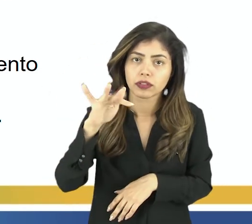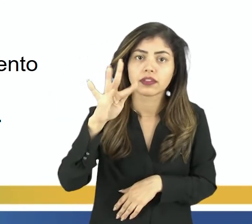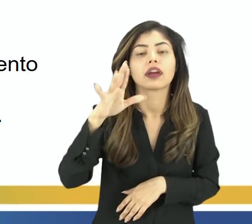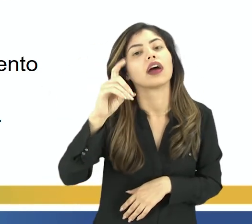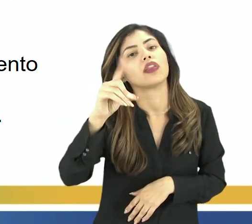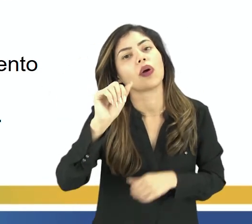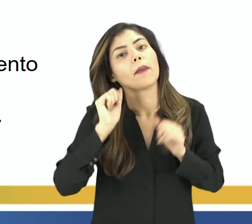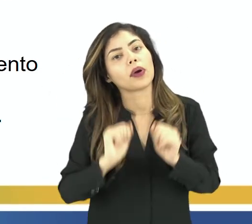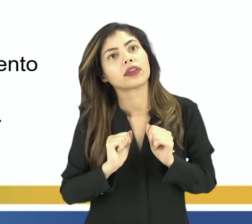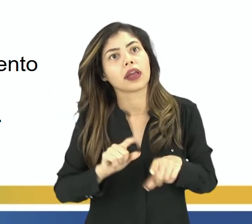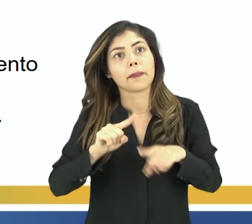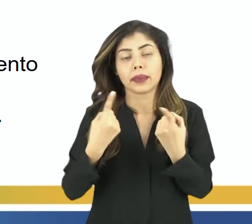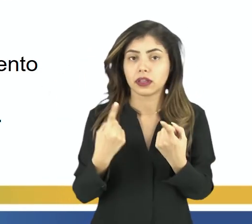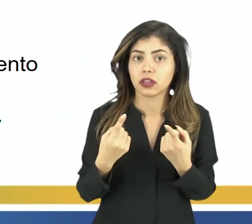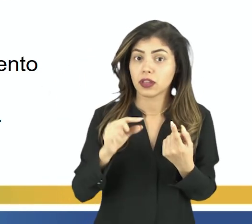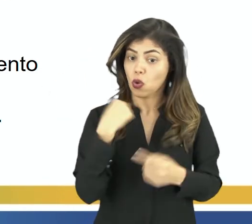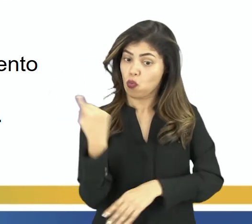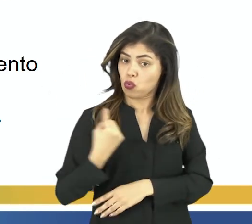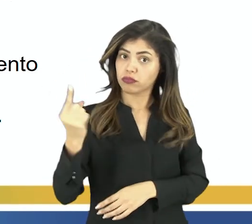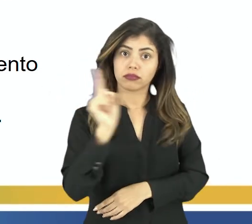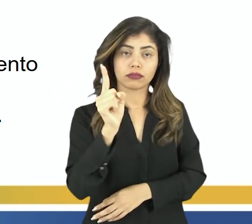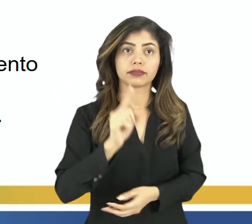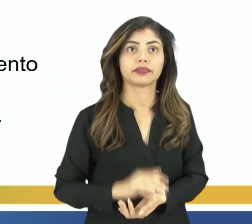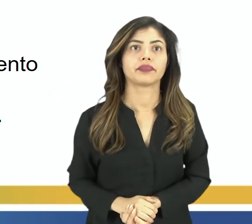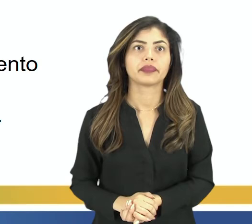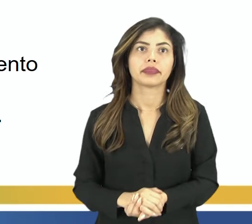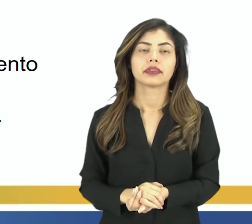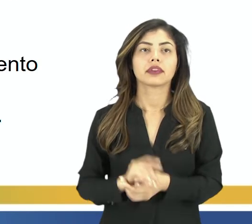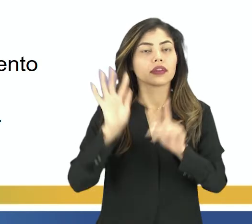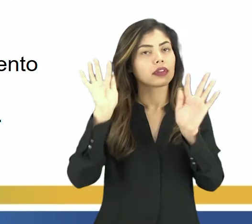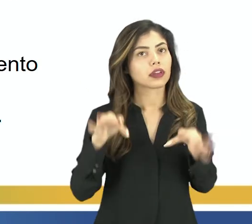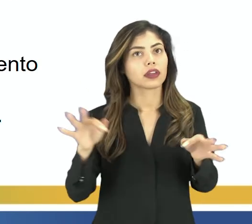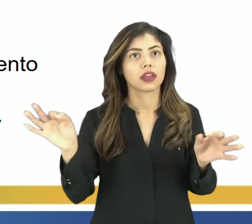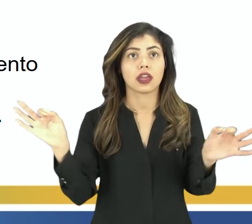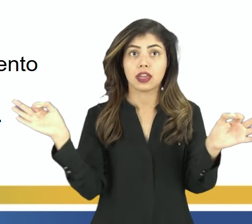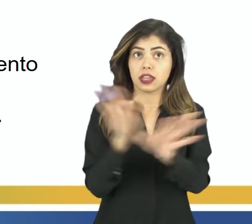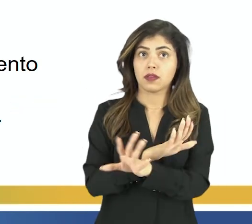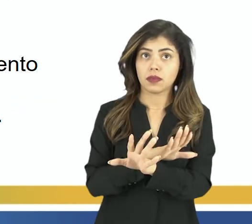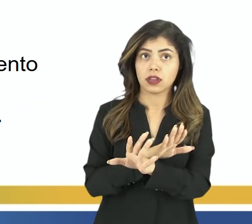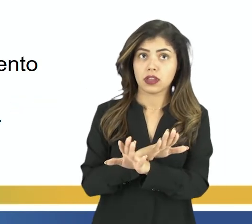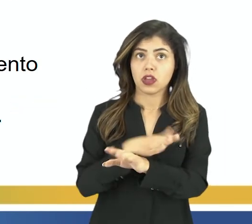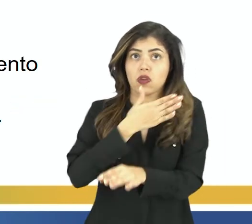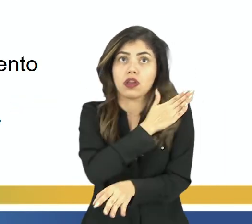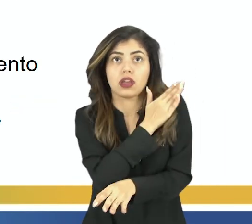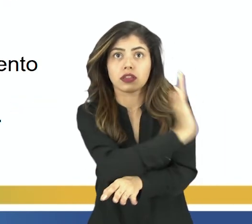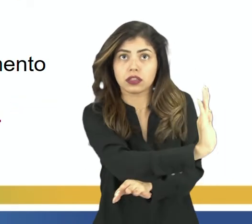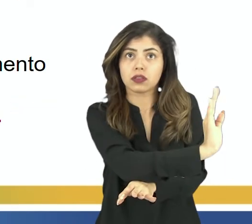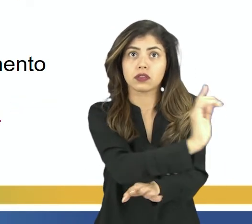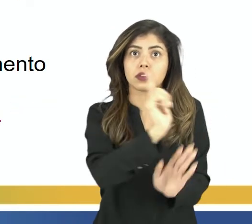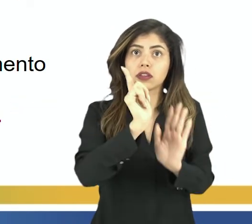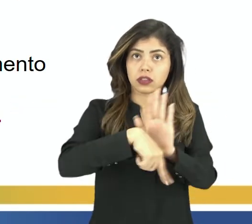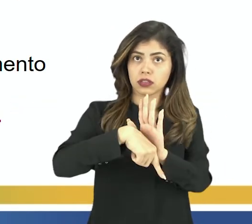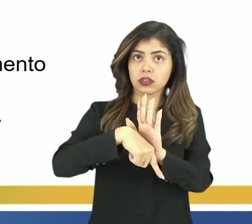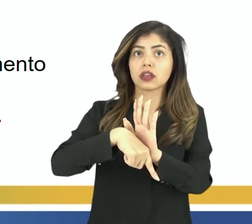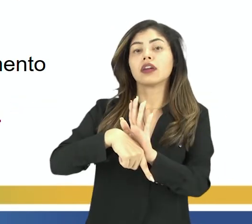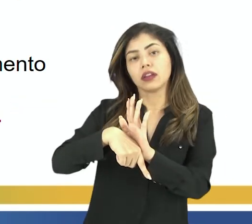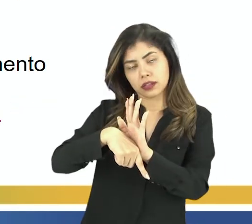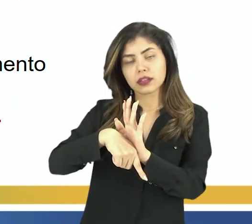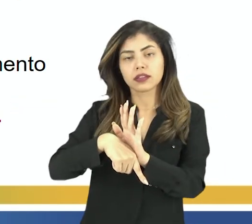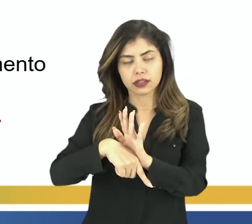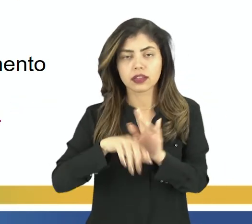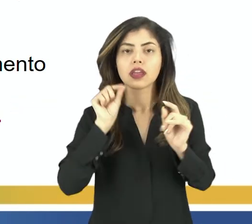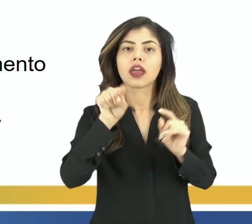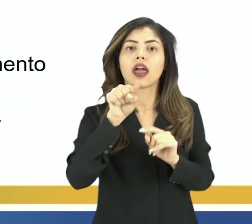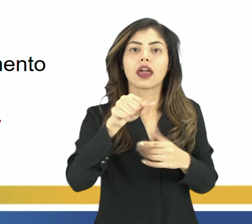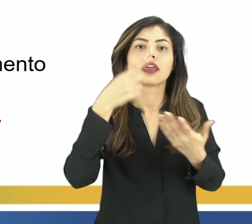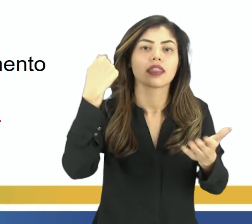e devem ser, mas não devem ser os únicos. E, finalmente, eliminar ao máximo o racismo, o sexismo e o especismo. É